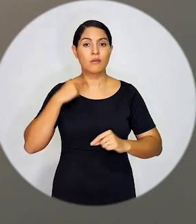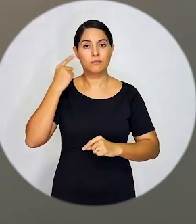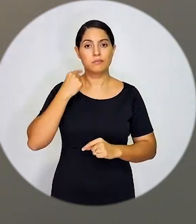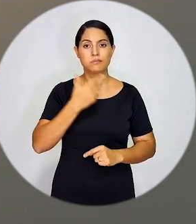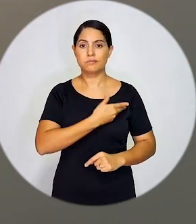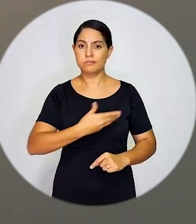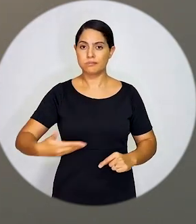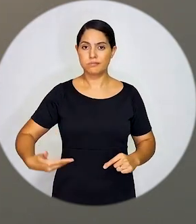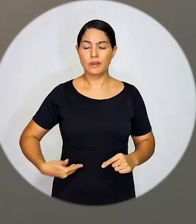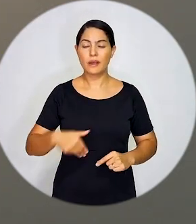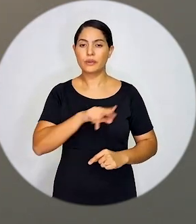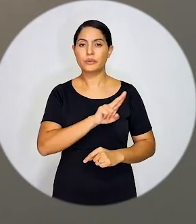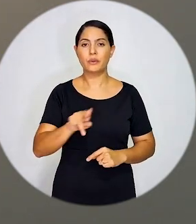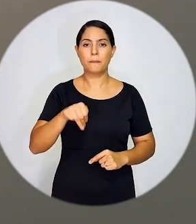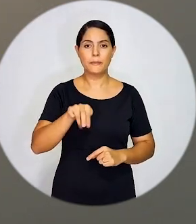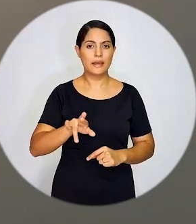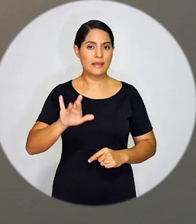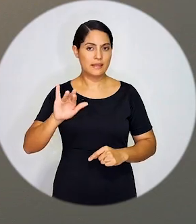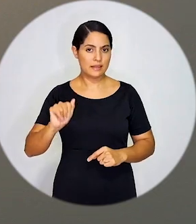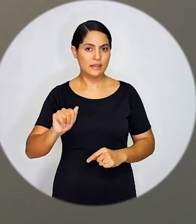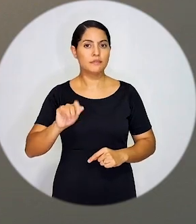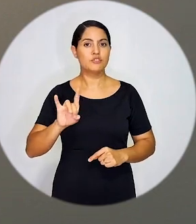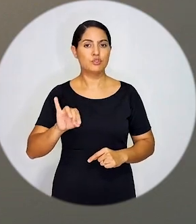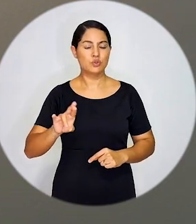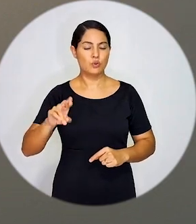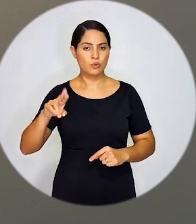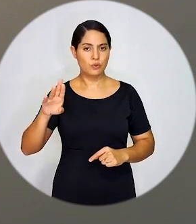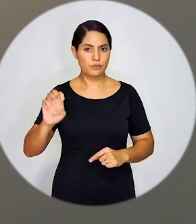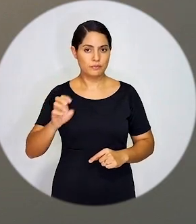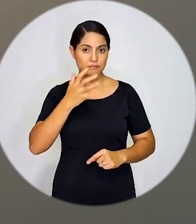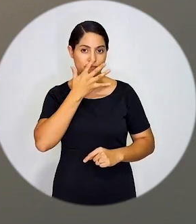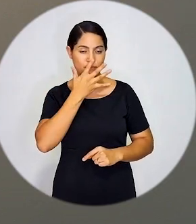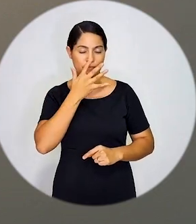da Comissão Nacional da Advocacia Pública, Maria